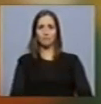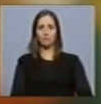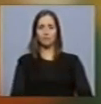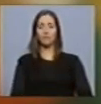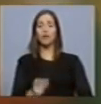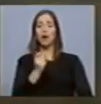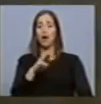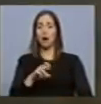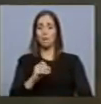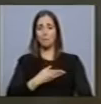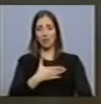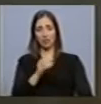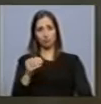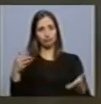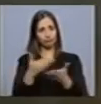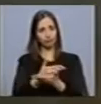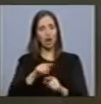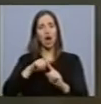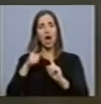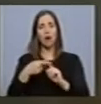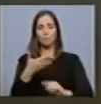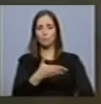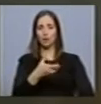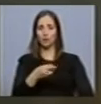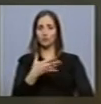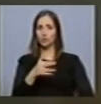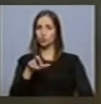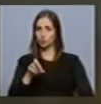Amadeu morre em 1918,